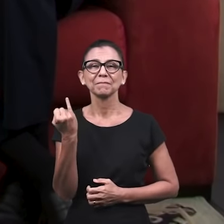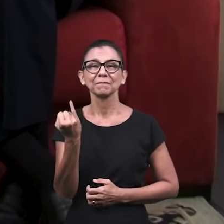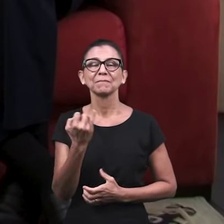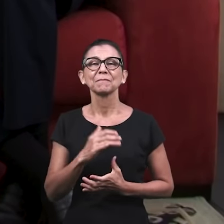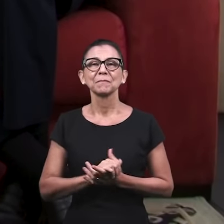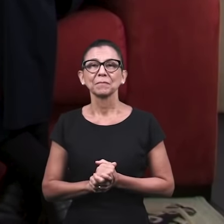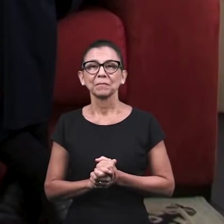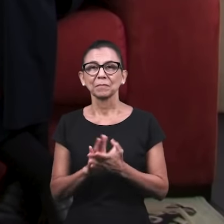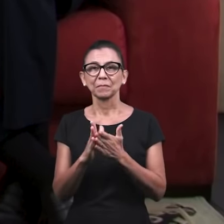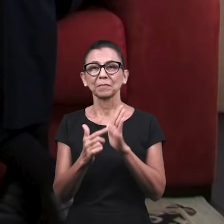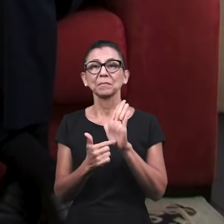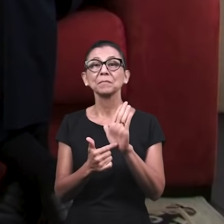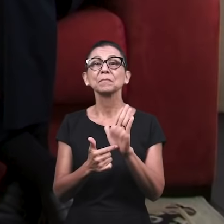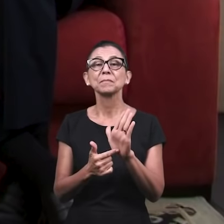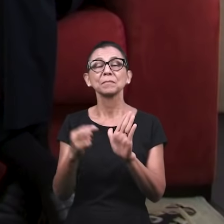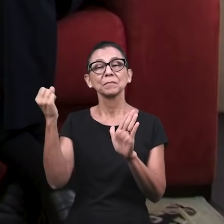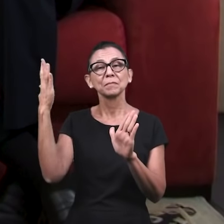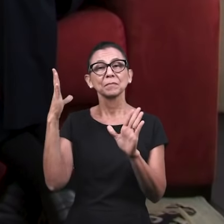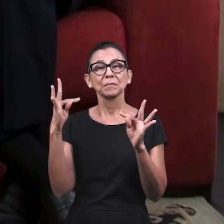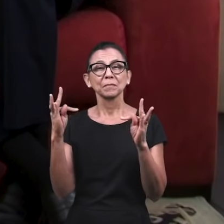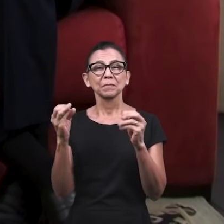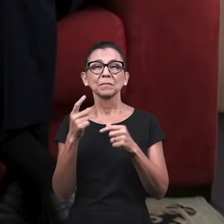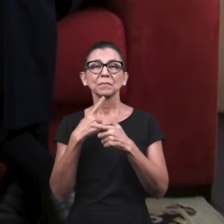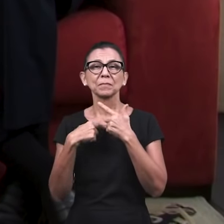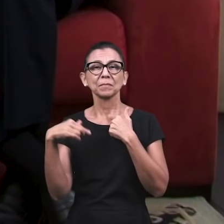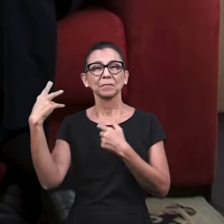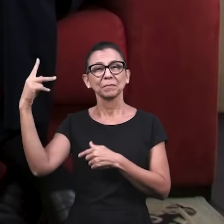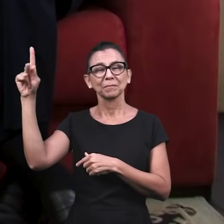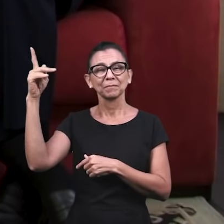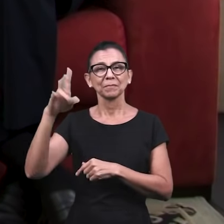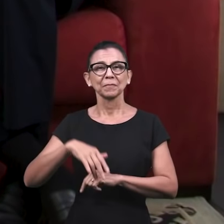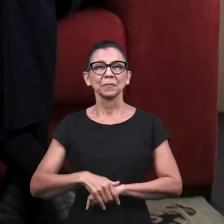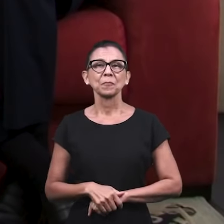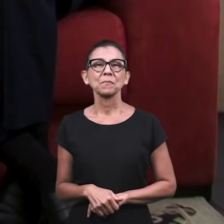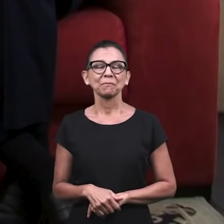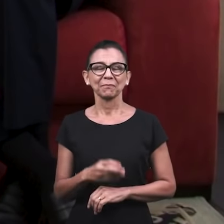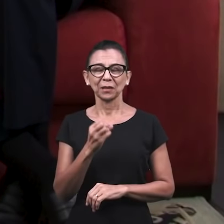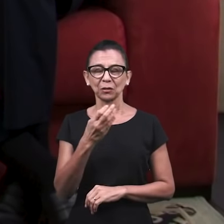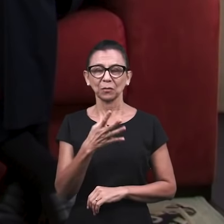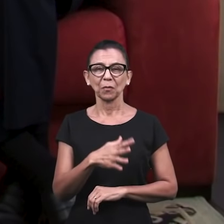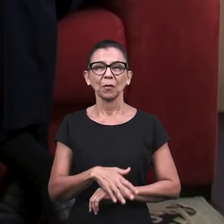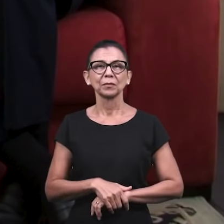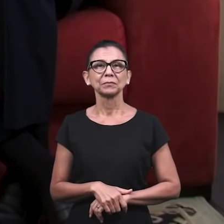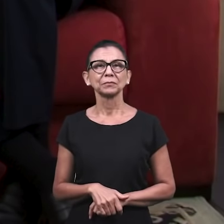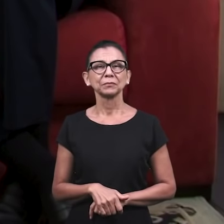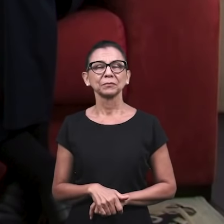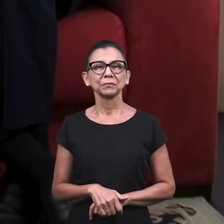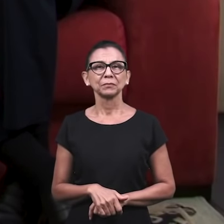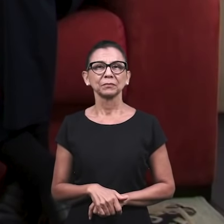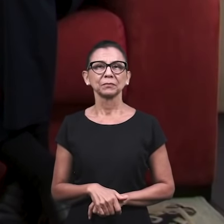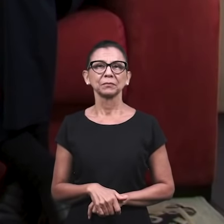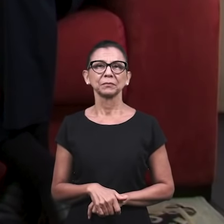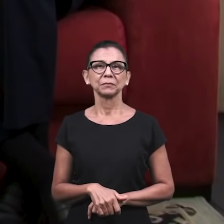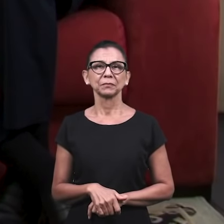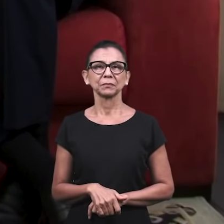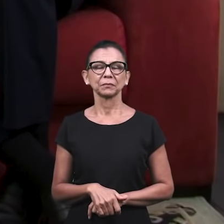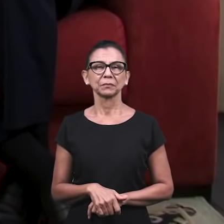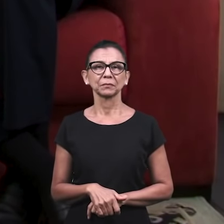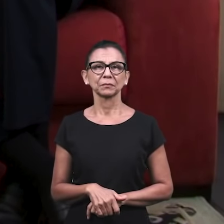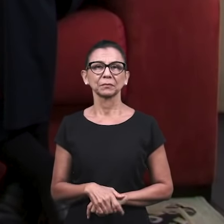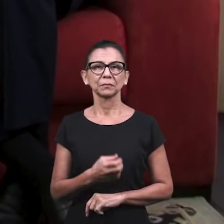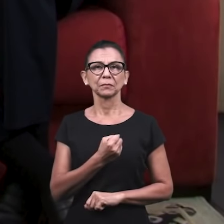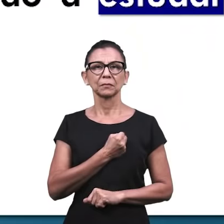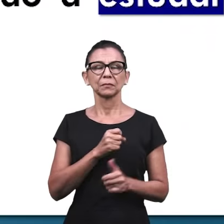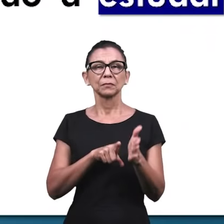escrituras, porque nelas Deus revela toda a sua vontade e seu projeto. Glória a Jesus. Muito boa observação. Vamos agora à pergunta, então, de